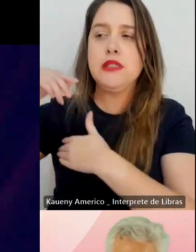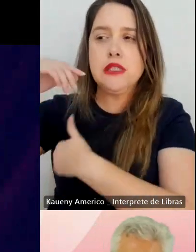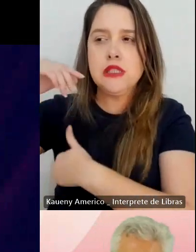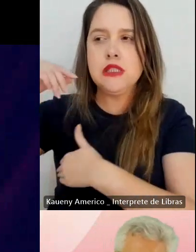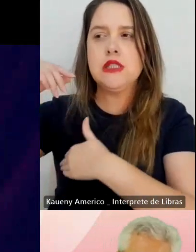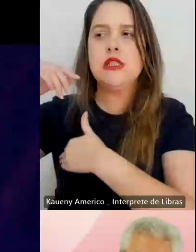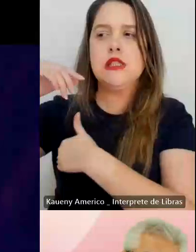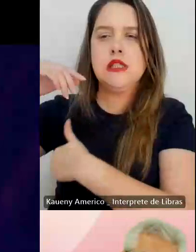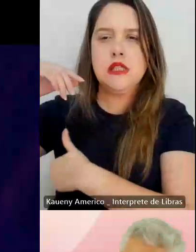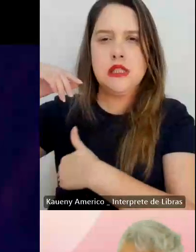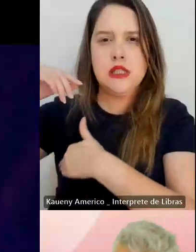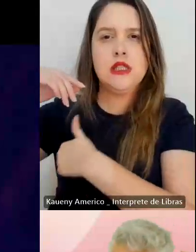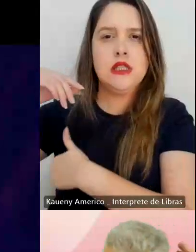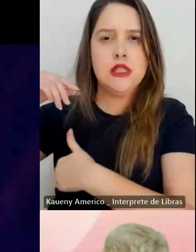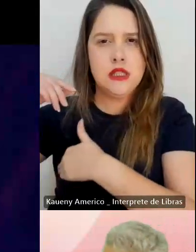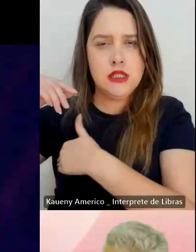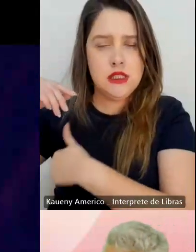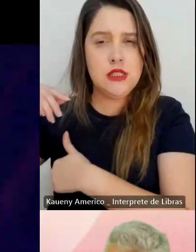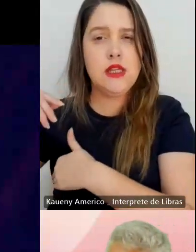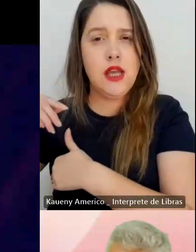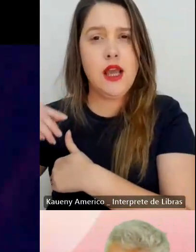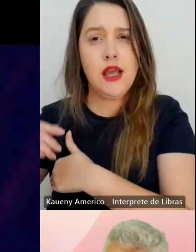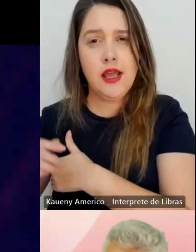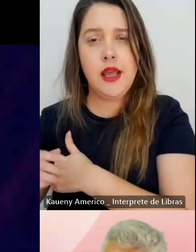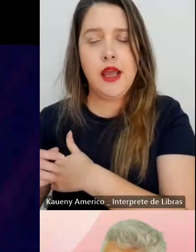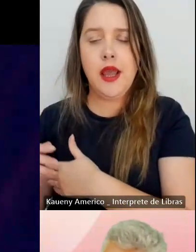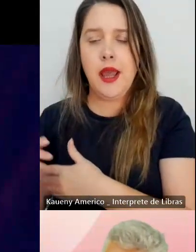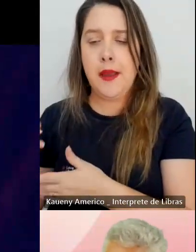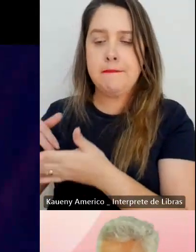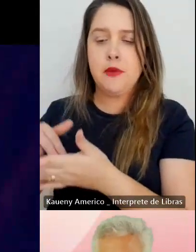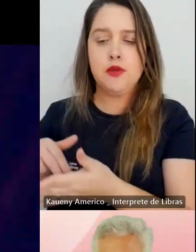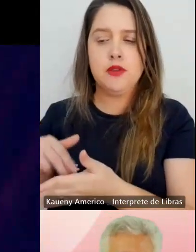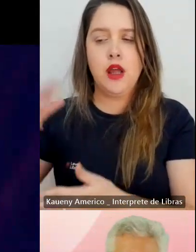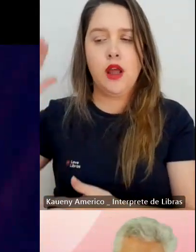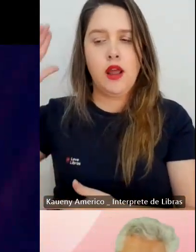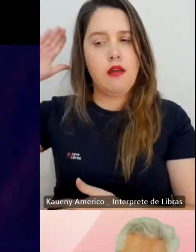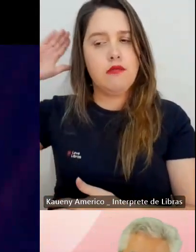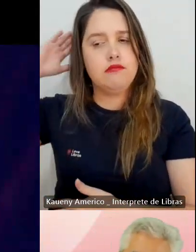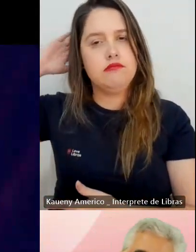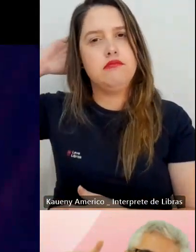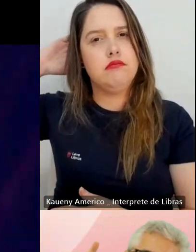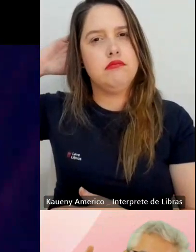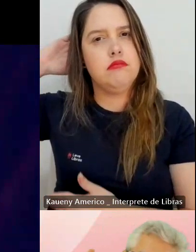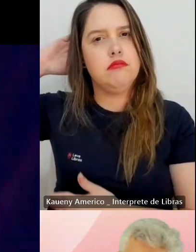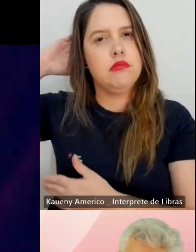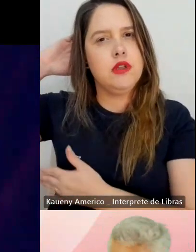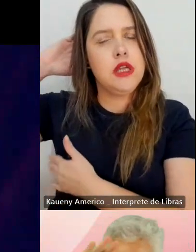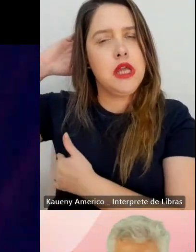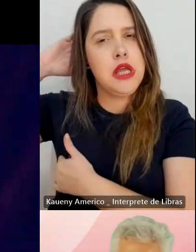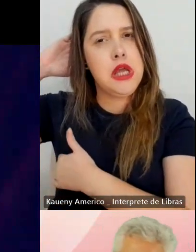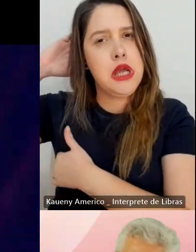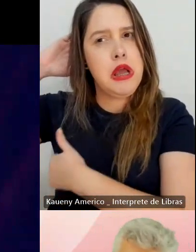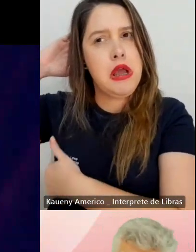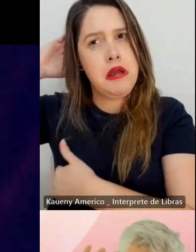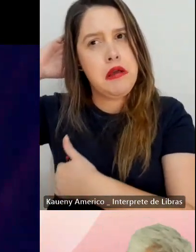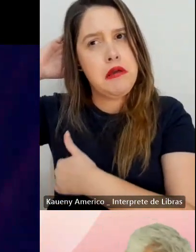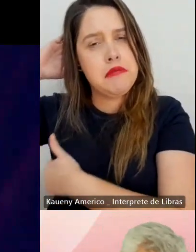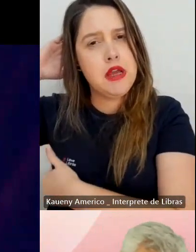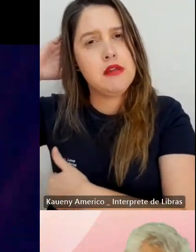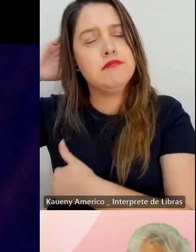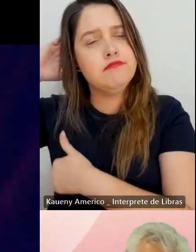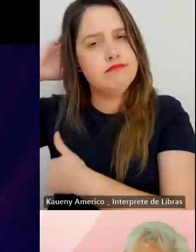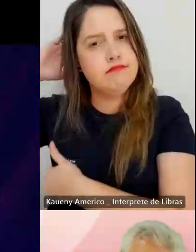aqui. Então, essa posição ou acima ou a mão apoiada atrás da cabeça. Você dedilha toda a mama,